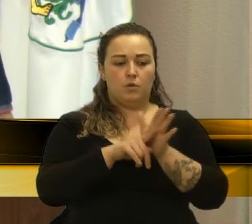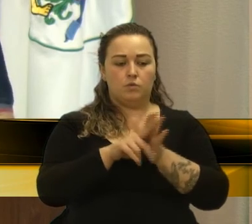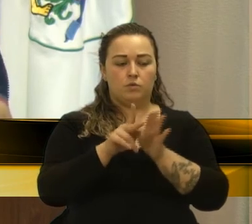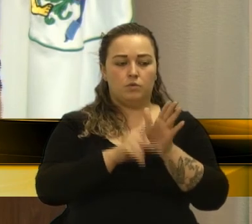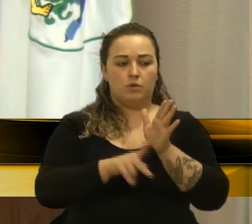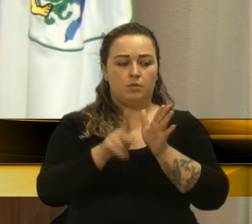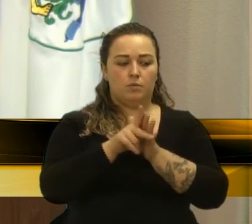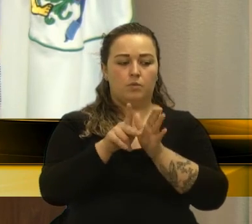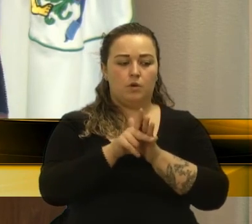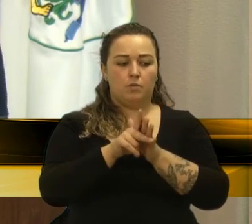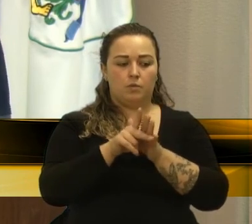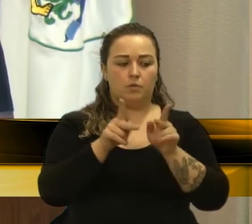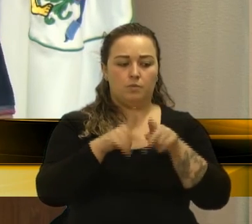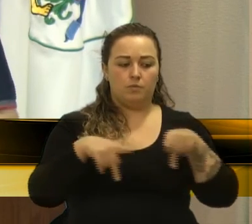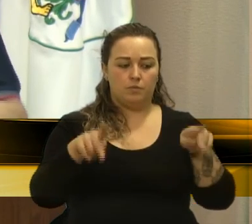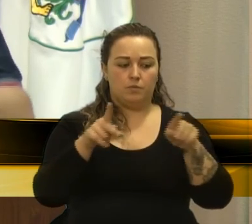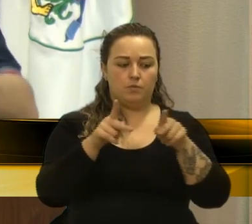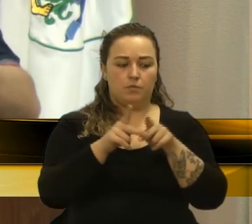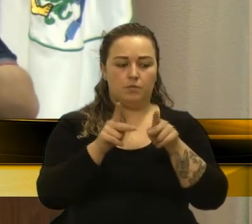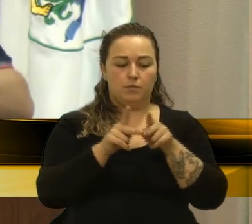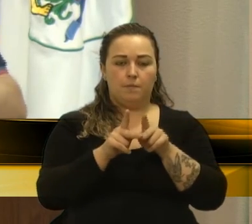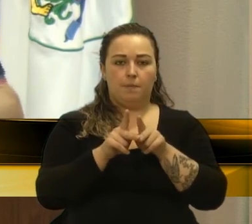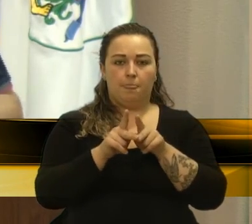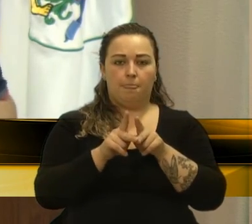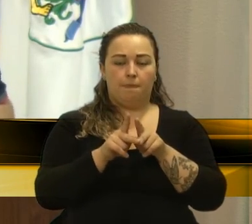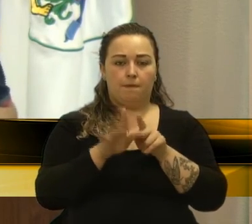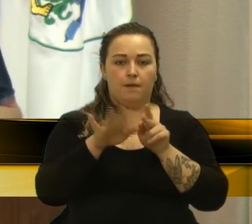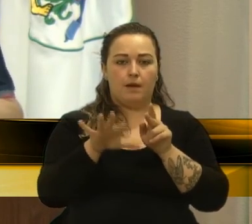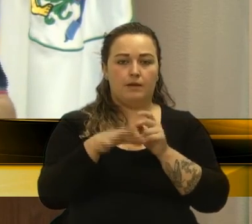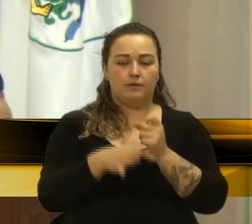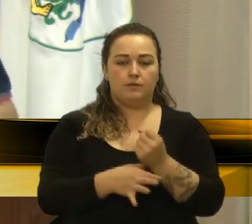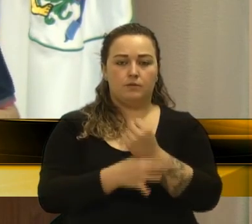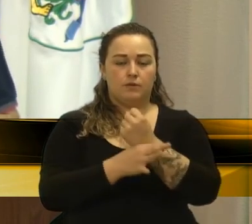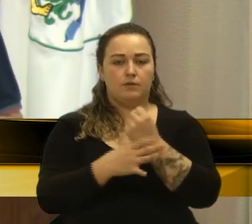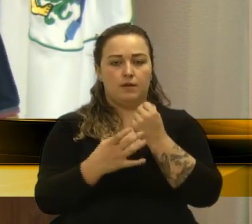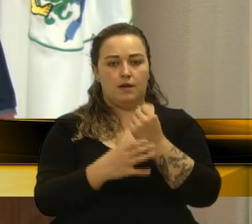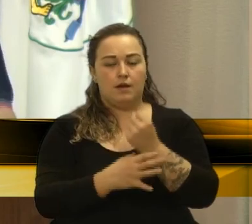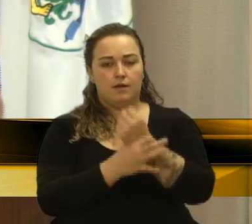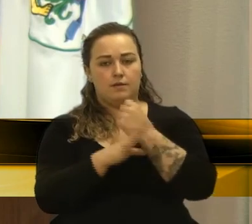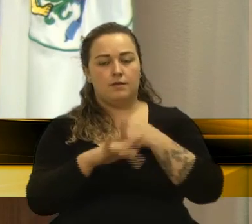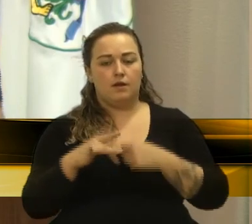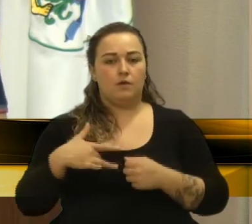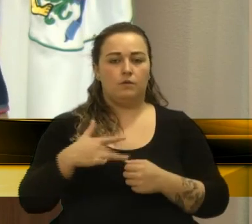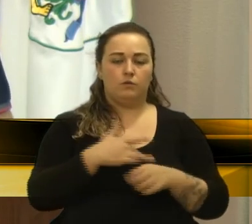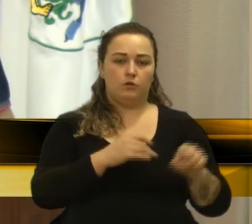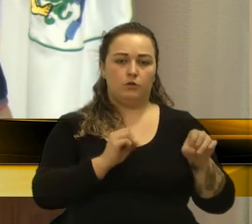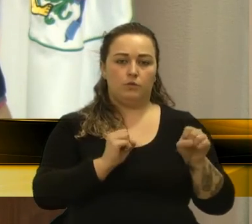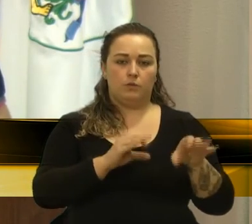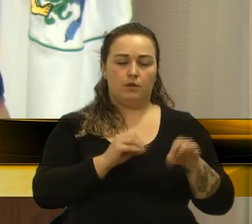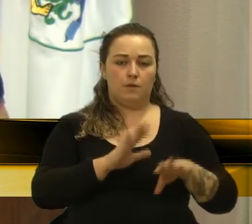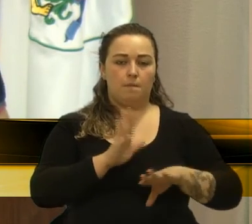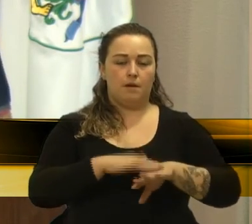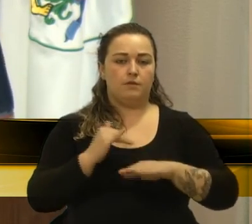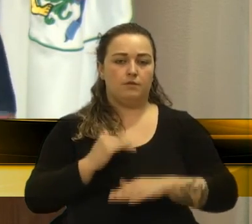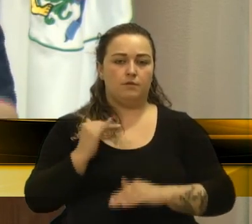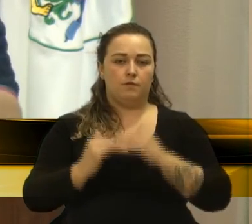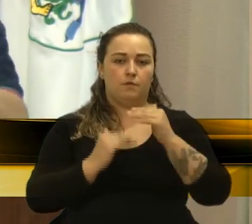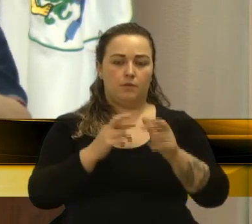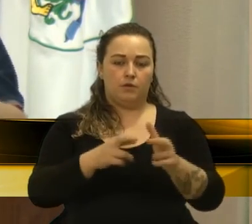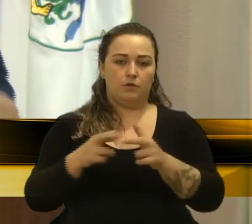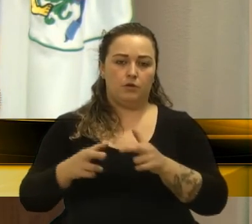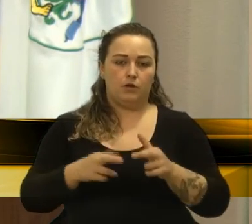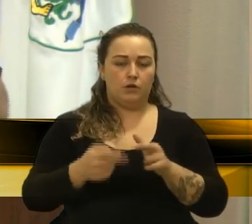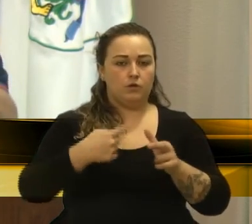milhões, e se retirou da consulta popular a área de segurança, a área da saúde, a área de educação, ficou mais para o desenvolvimento regional. Quer dizer, nós